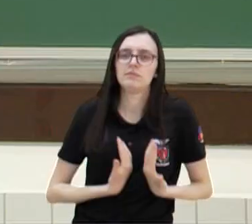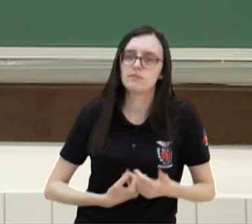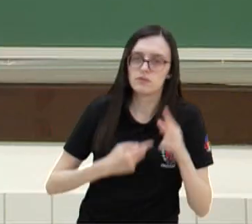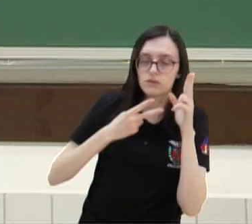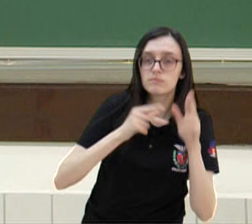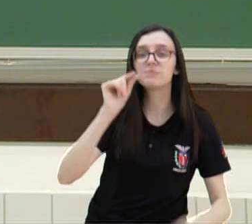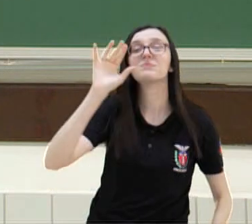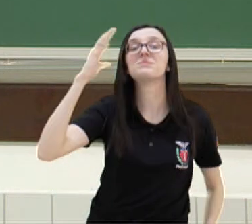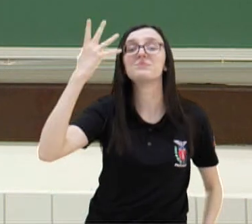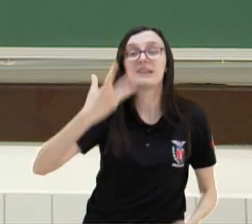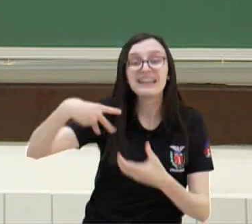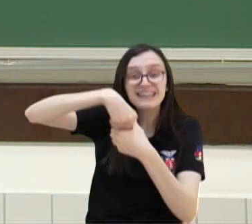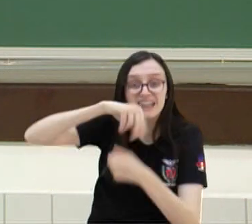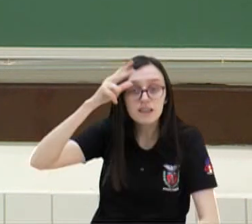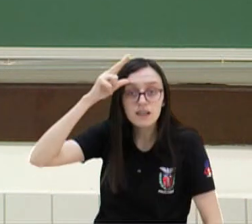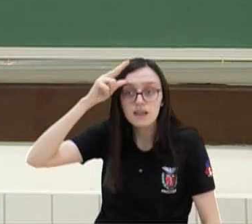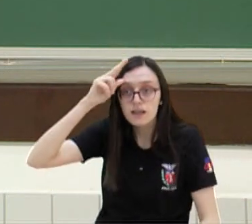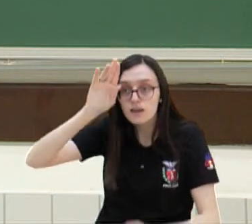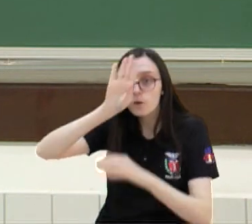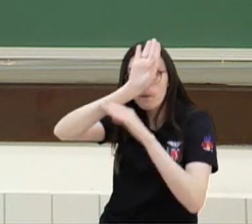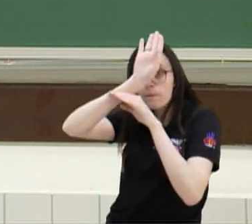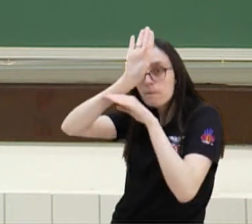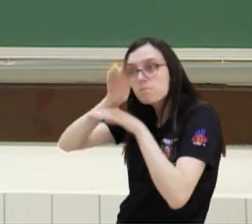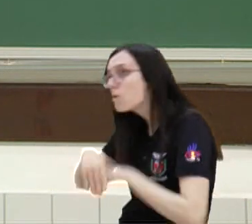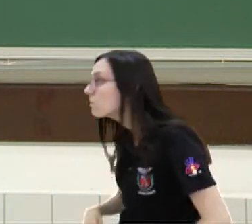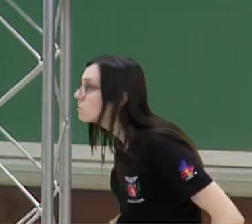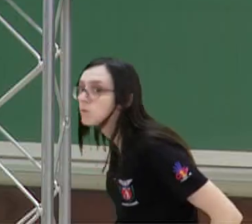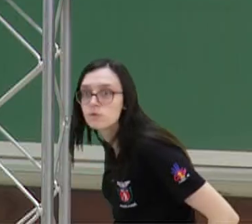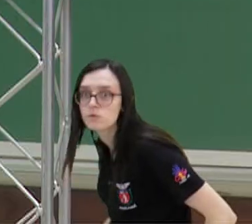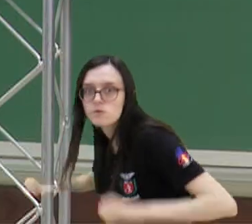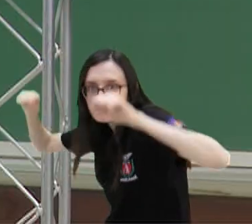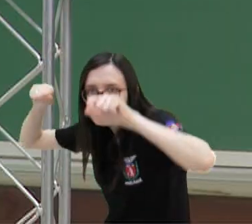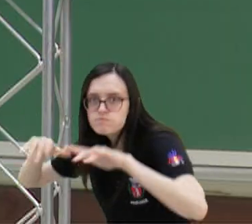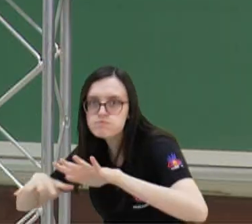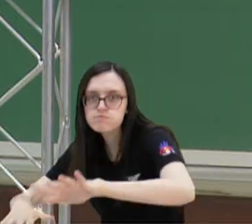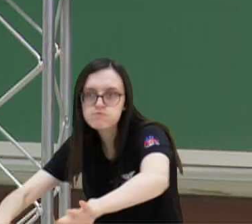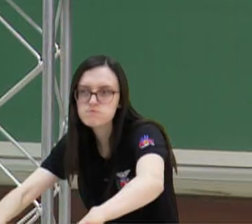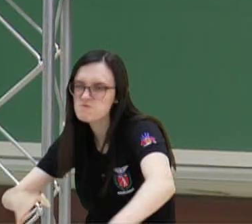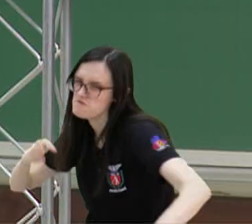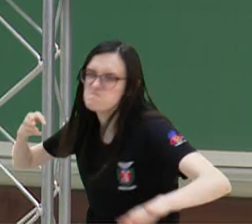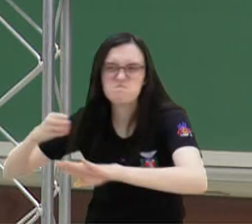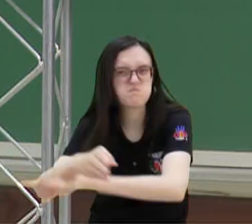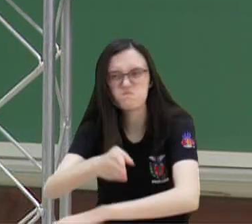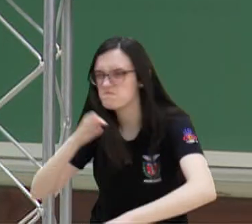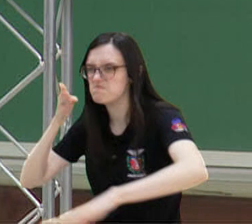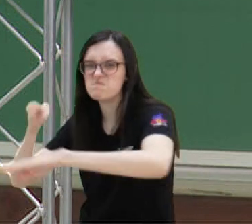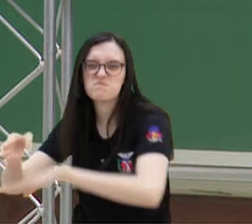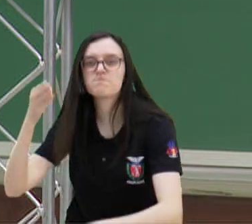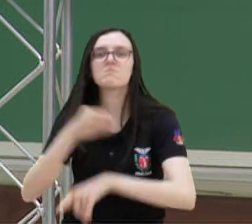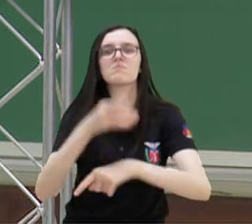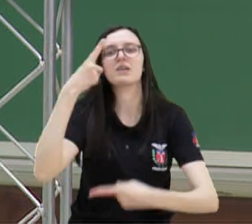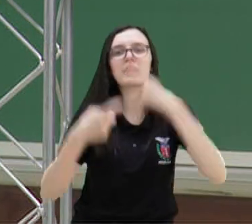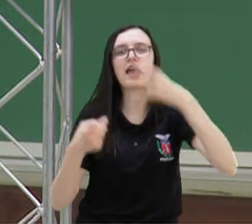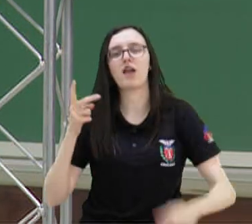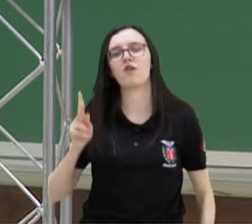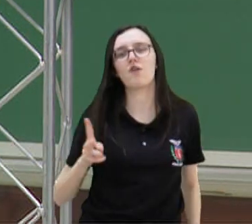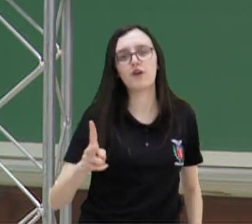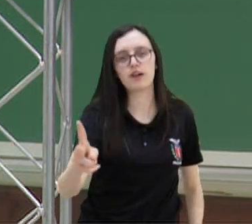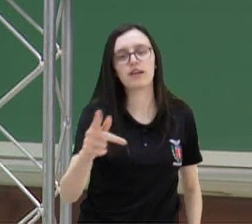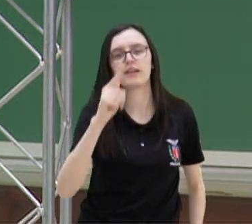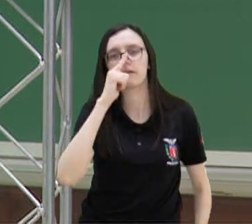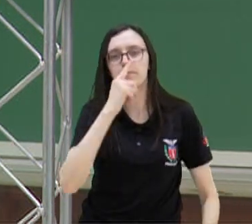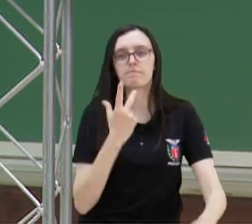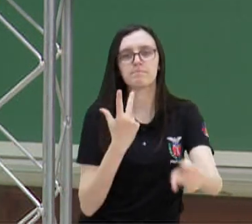dormindo, os soldados gregos saíram de lá, invadiram, abriram as muralhas e a guerra continuou e os